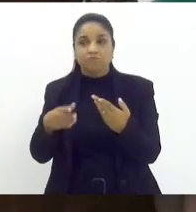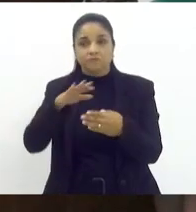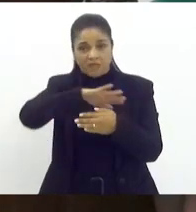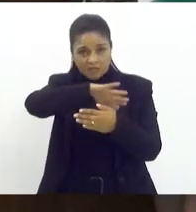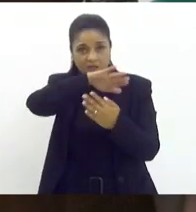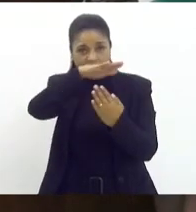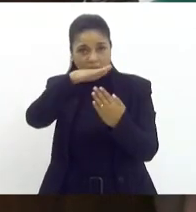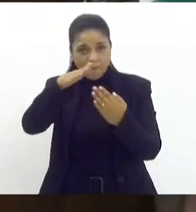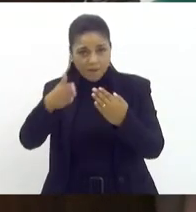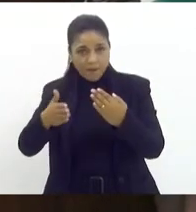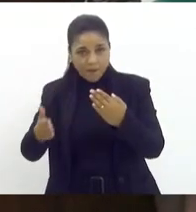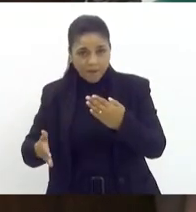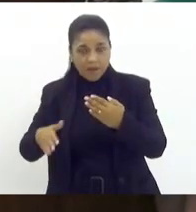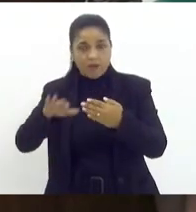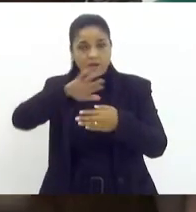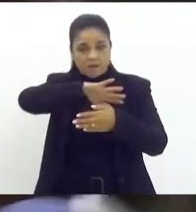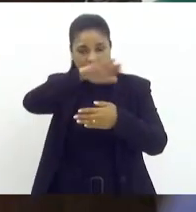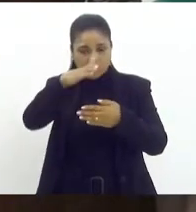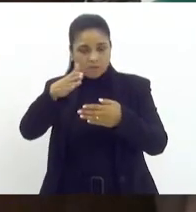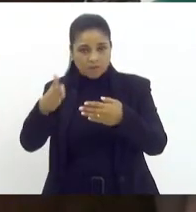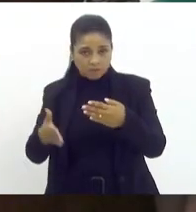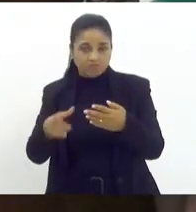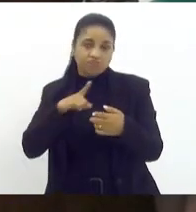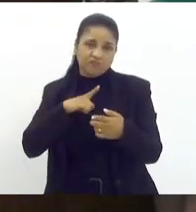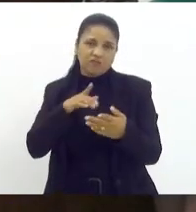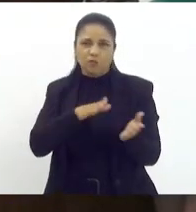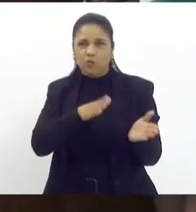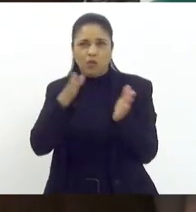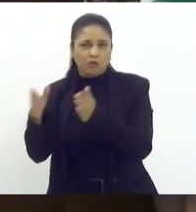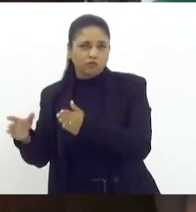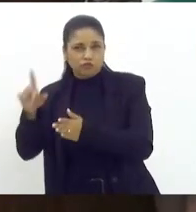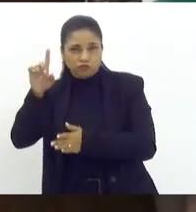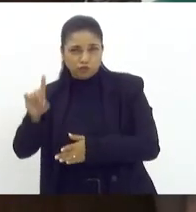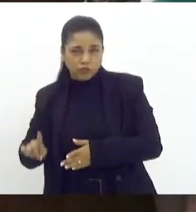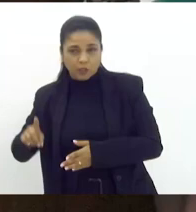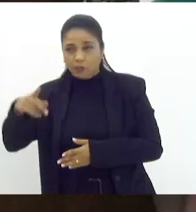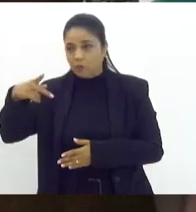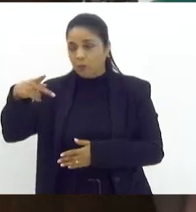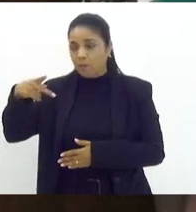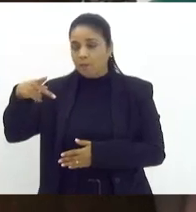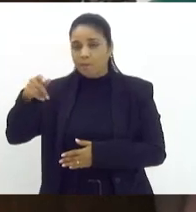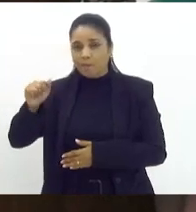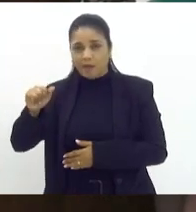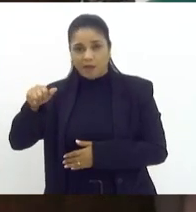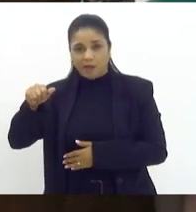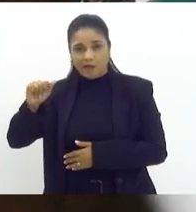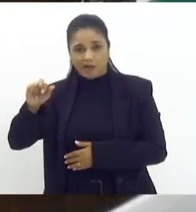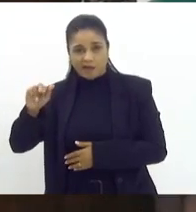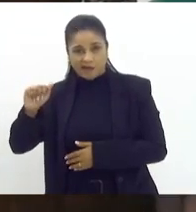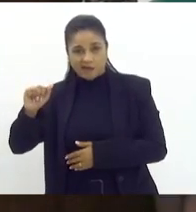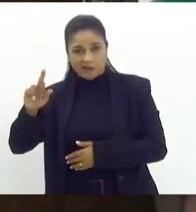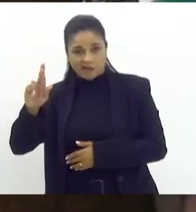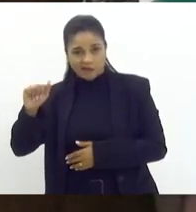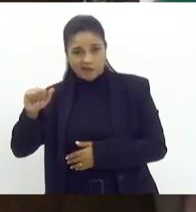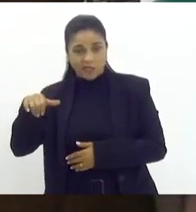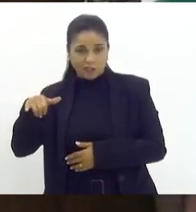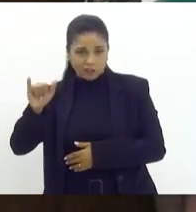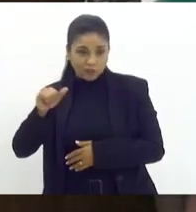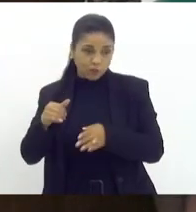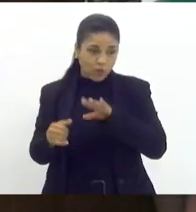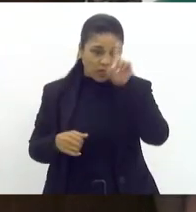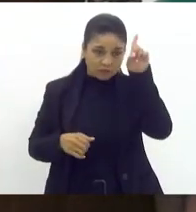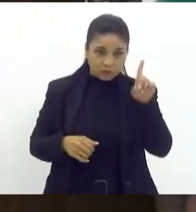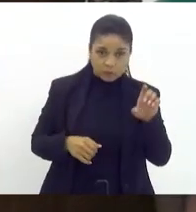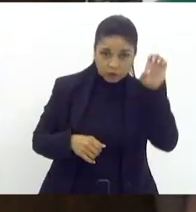isto em quem vai para Paraty a direita e do lado esquerdo é uma Orla muito bonita